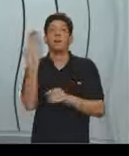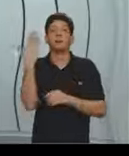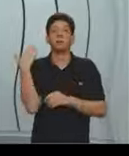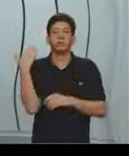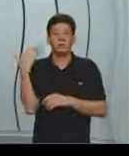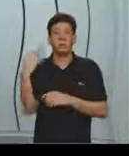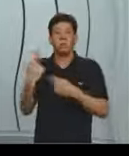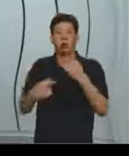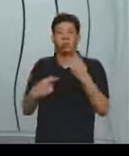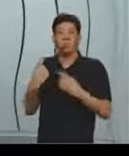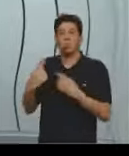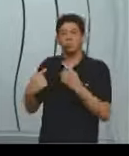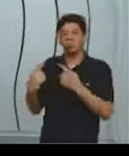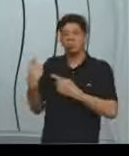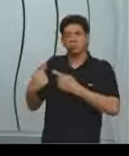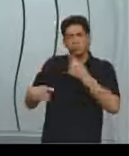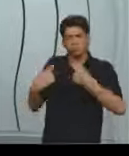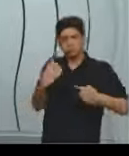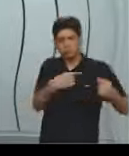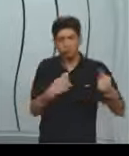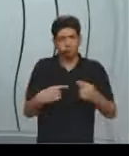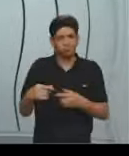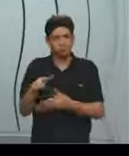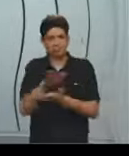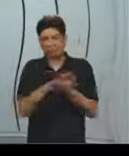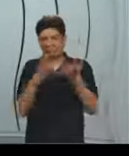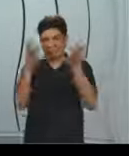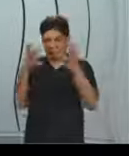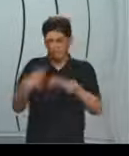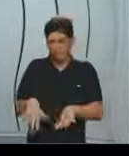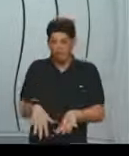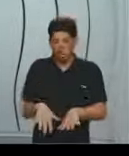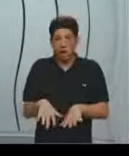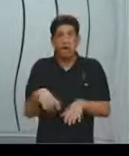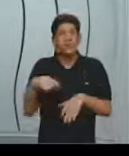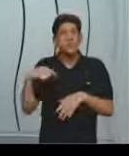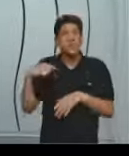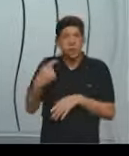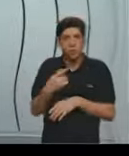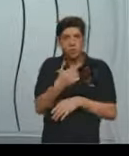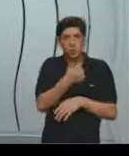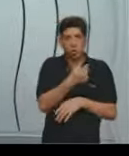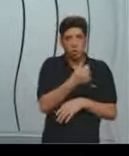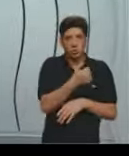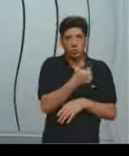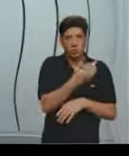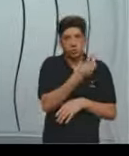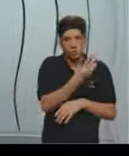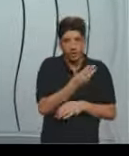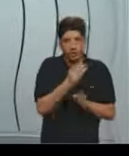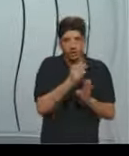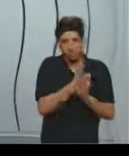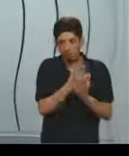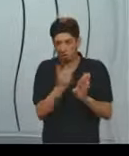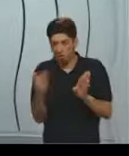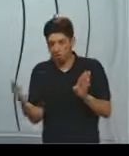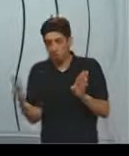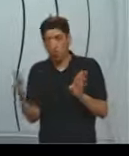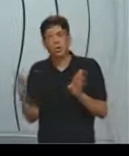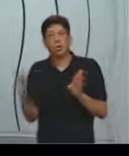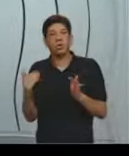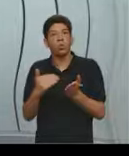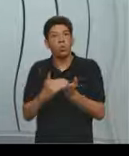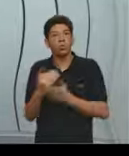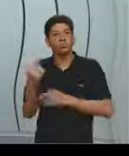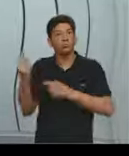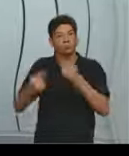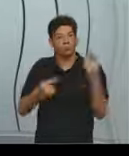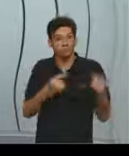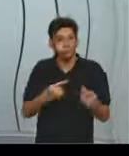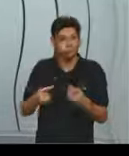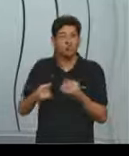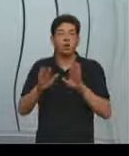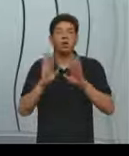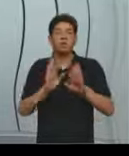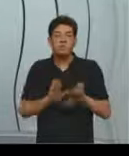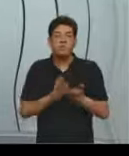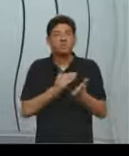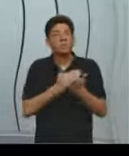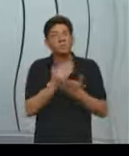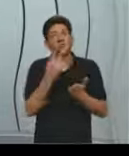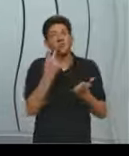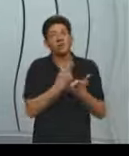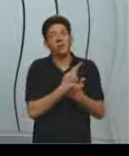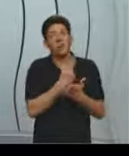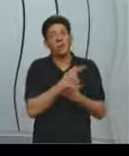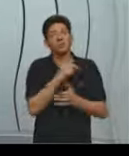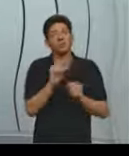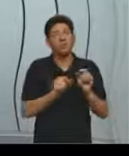discutir política e a partir dessas começar a discutir Só que infelizmente as começar a discutir no jardim da infância da política que a